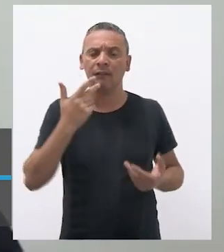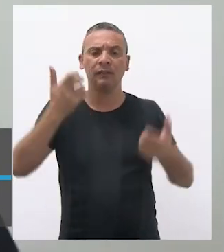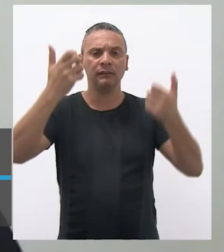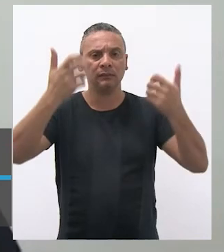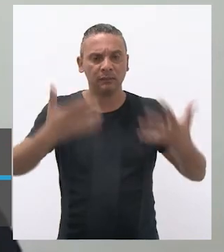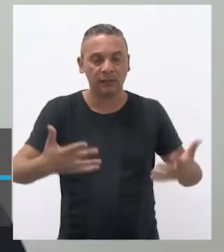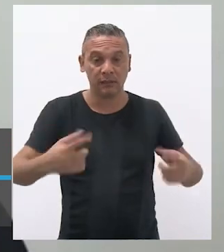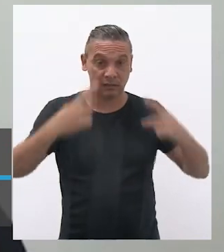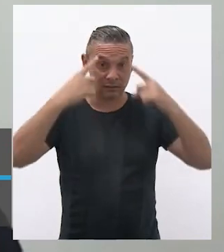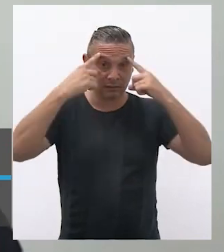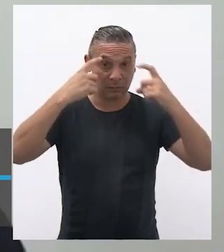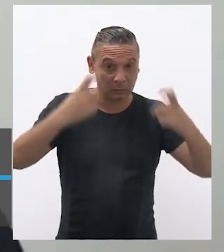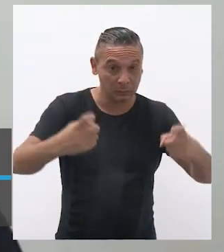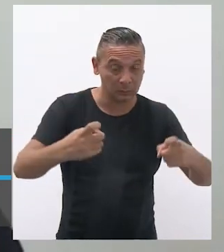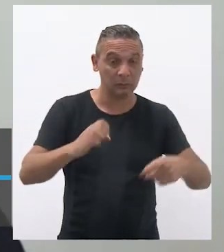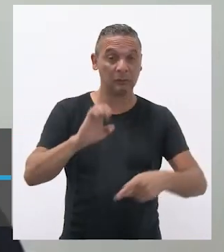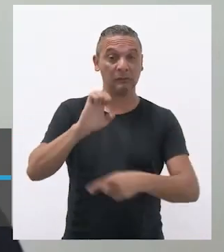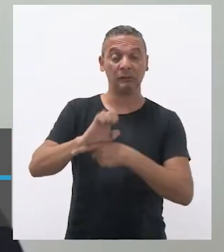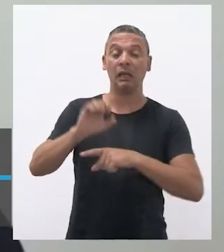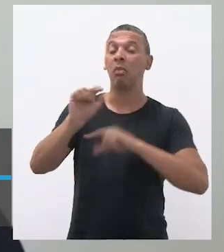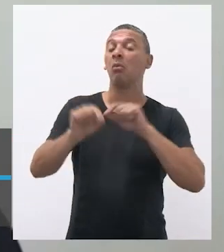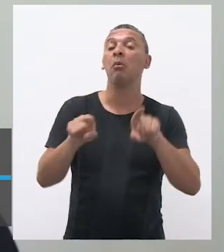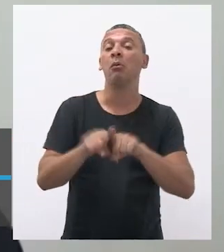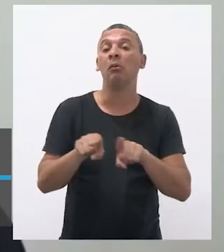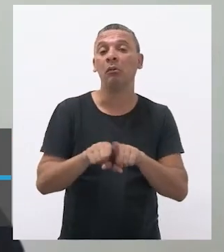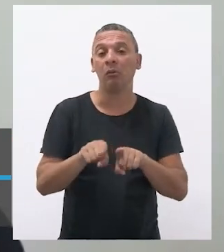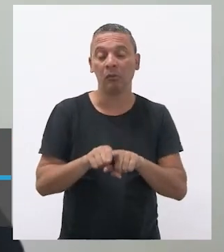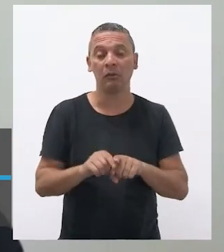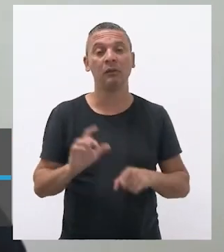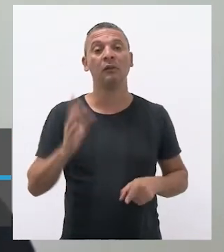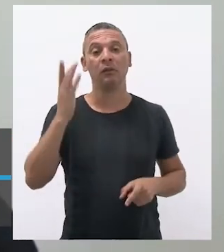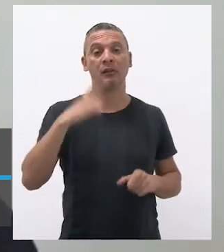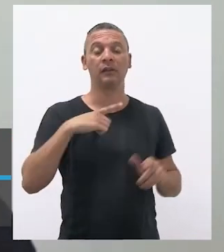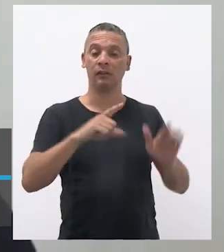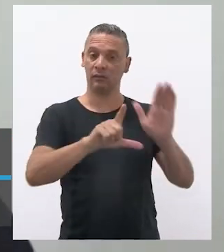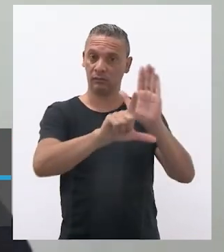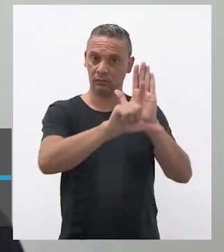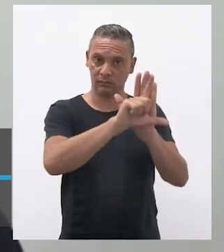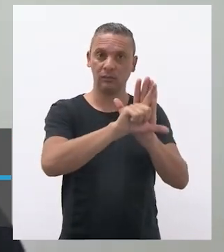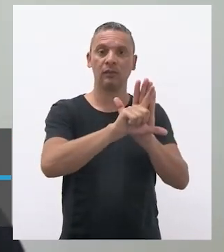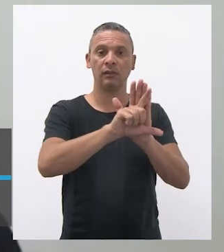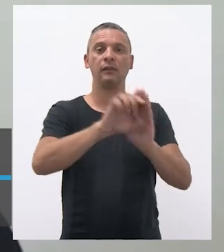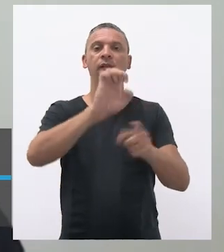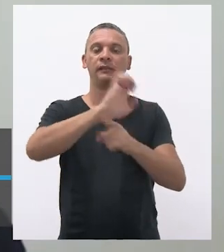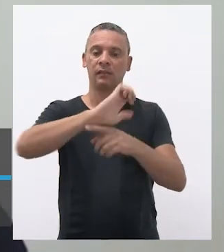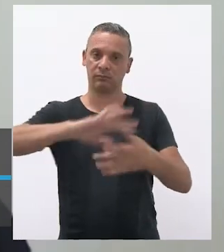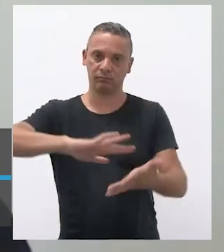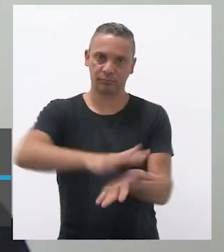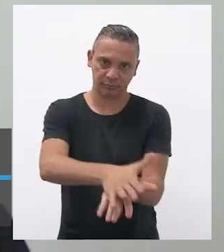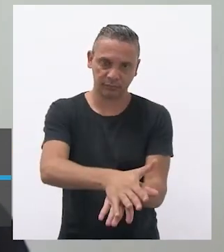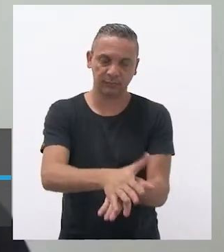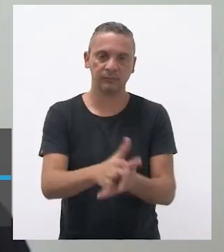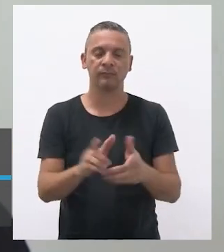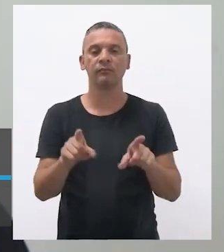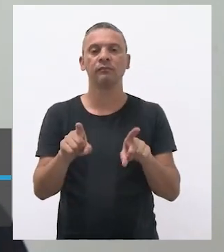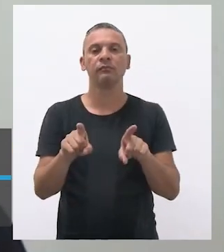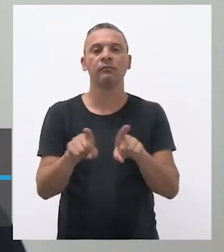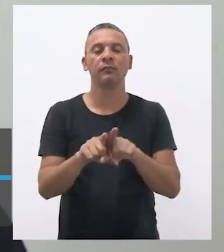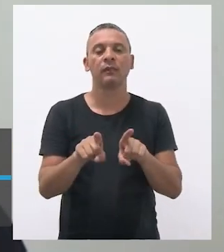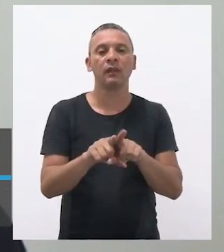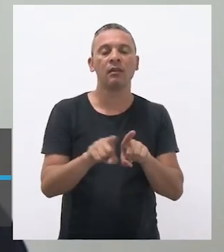ambiente de trabalho, e exemplifica alguns tipos de violência que ocorrem no ambiente público,